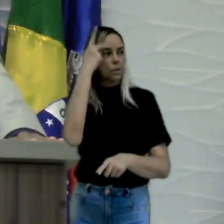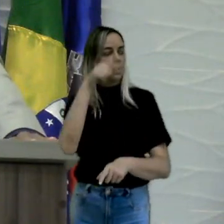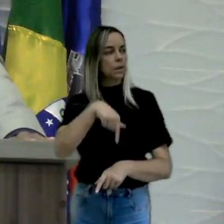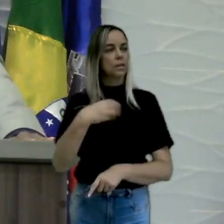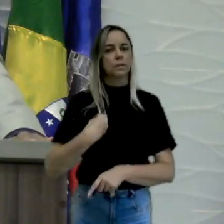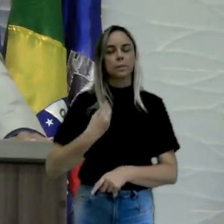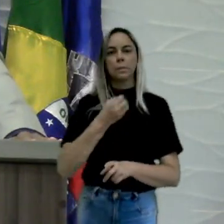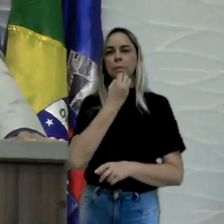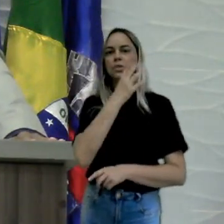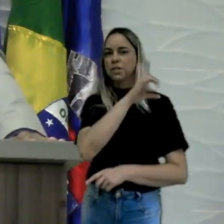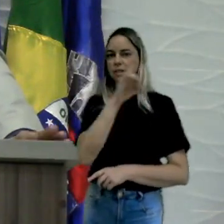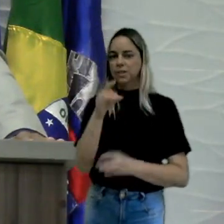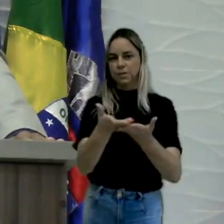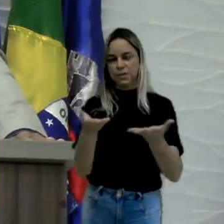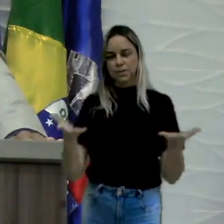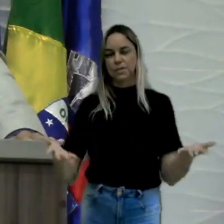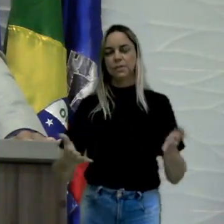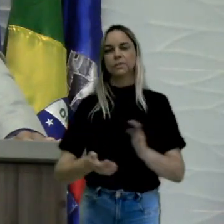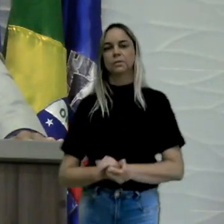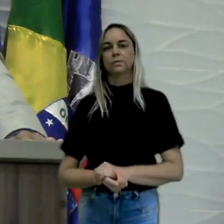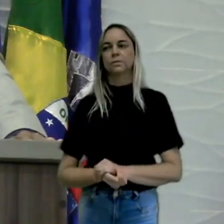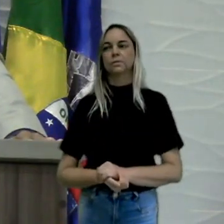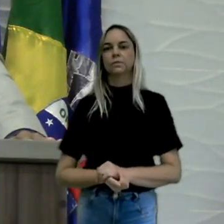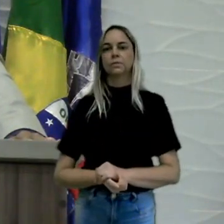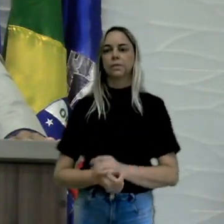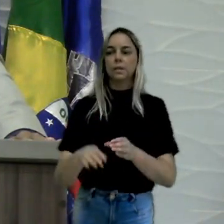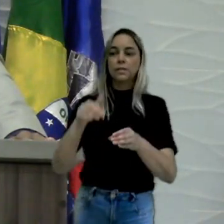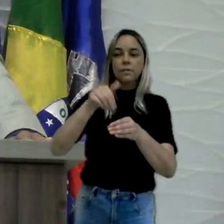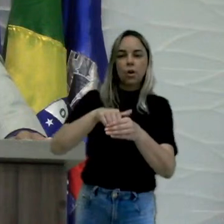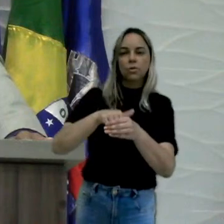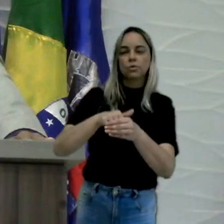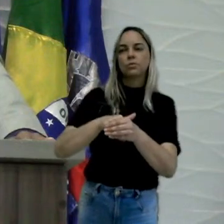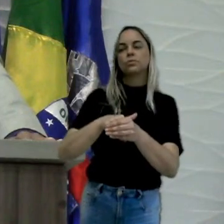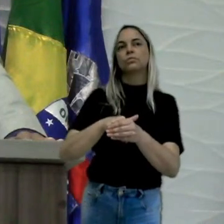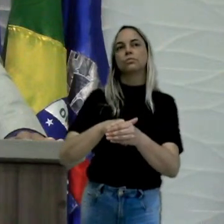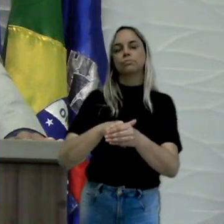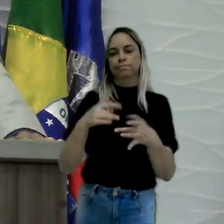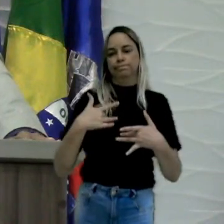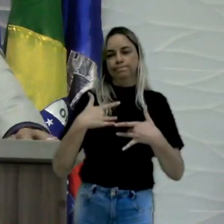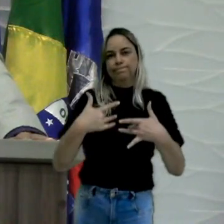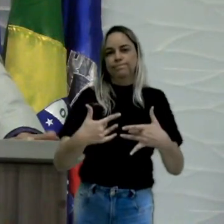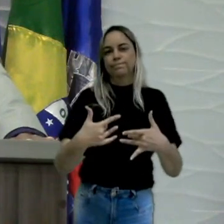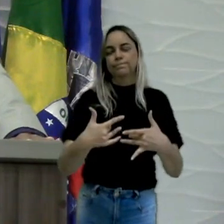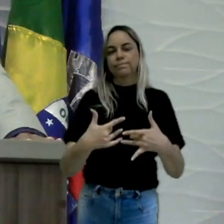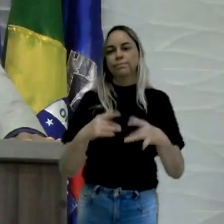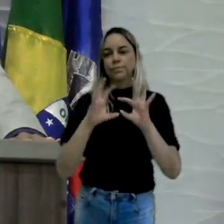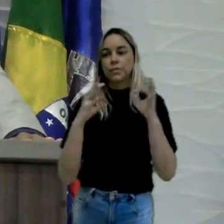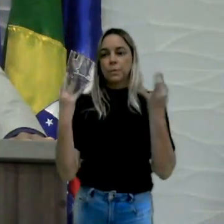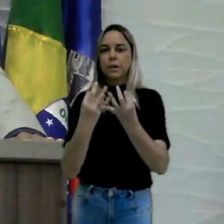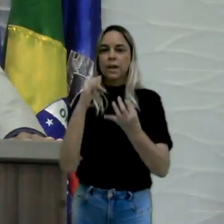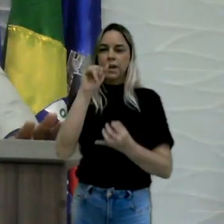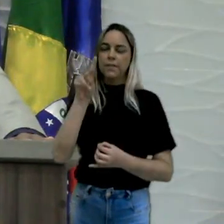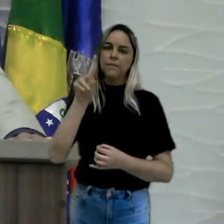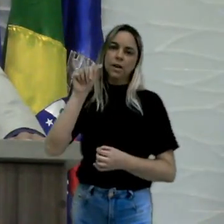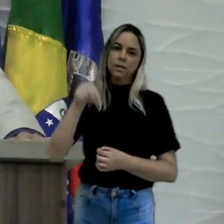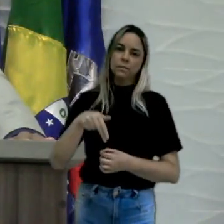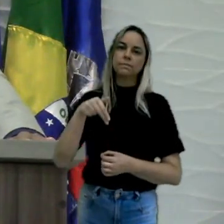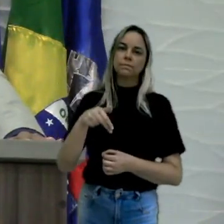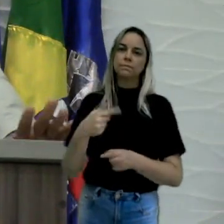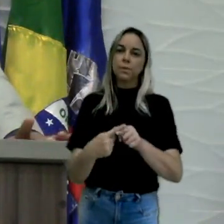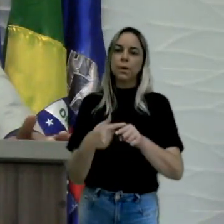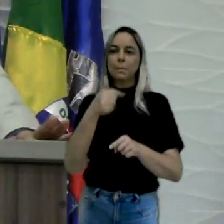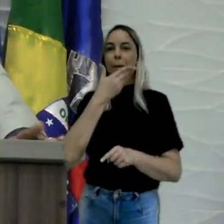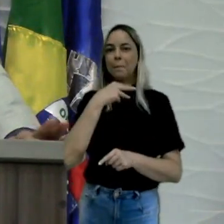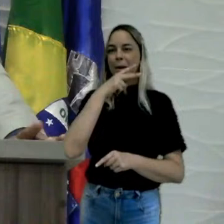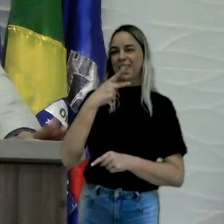todos. Eu quero aqui mandar um voto de pesar para a família de Ivan, lá do Segredo, com a perda do pai